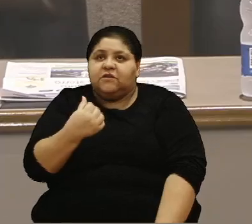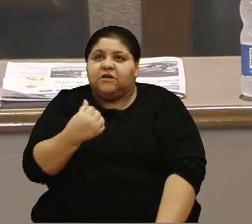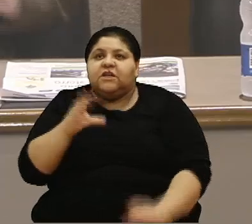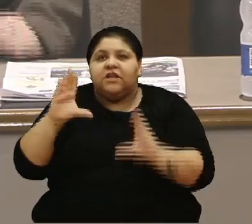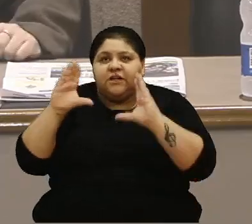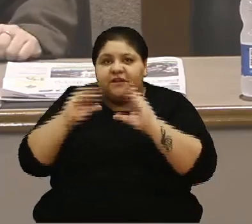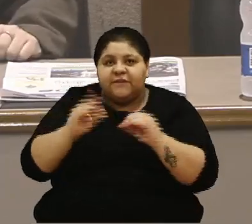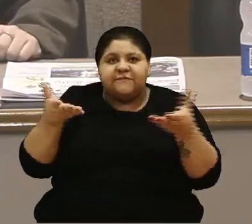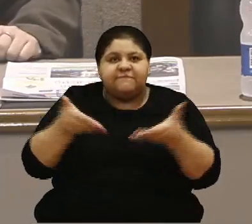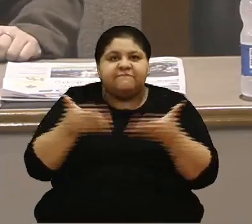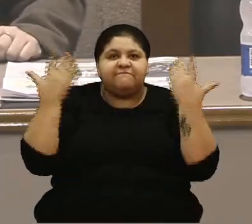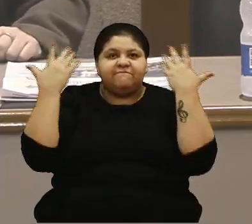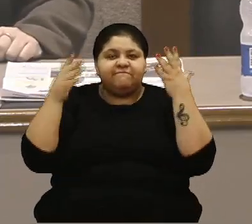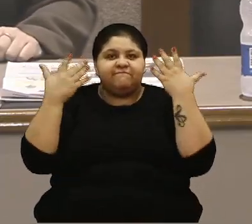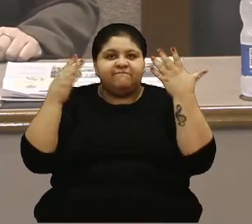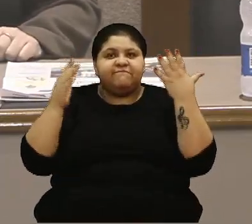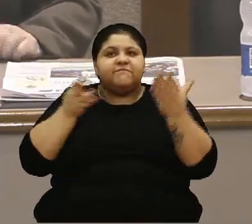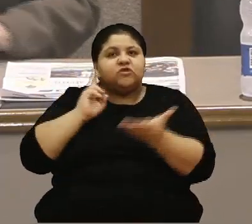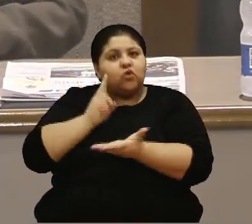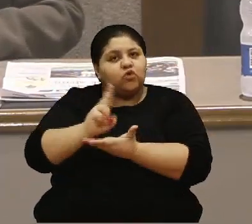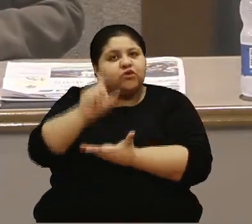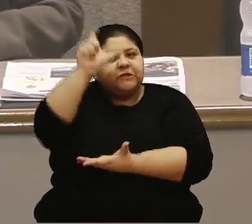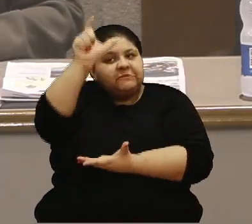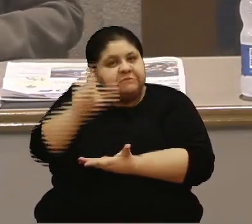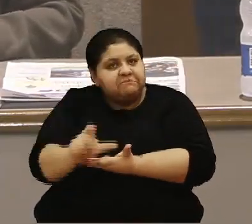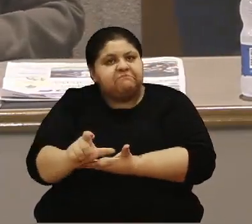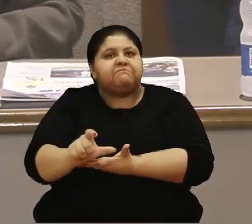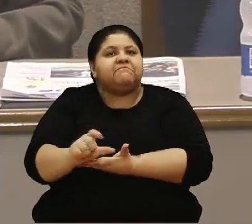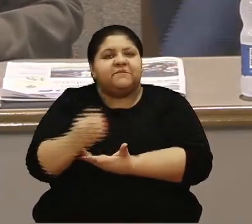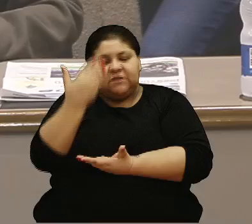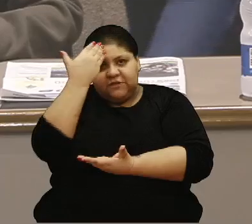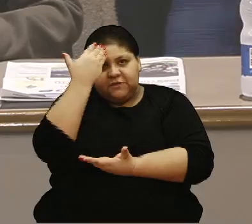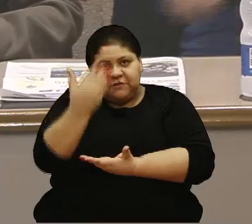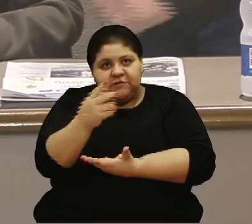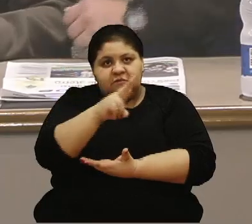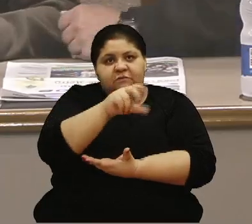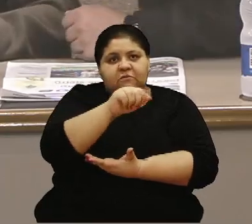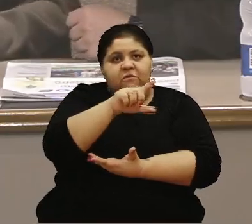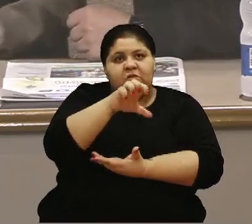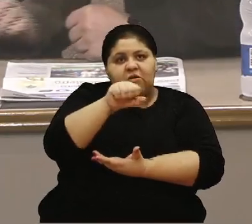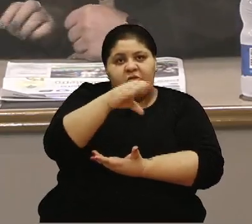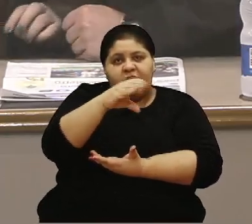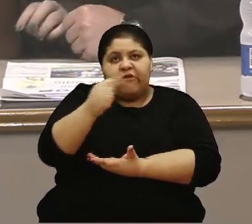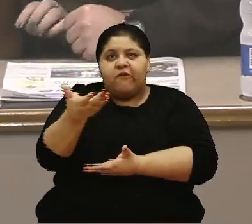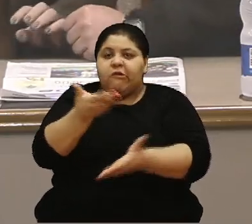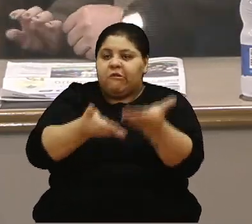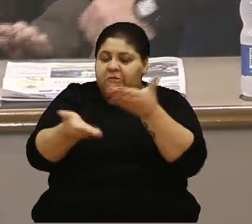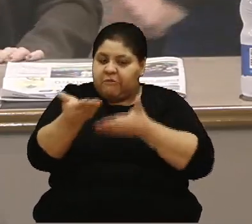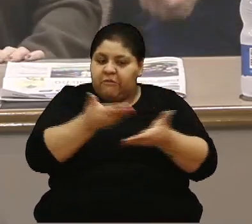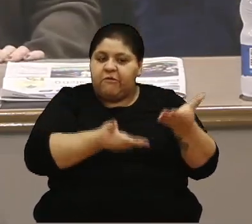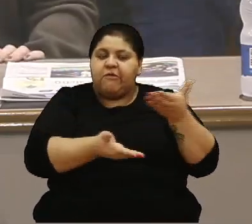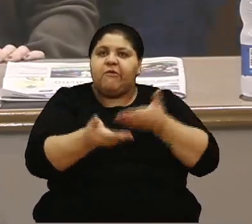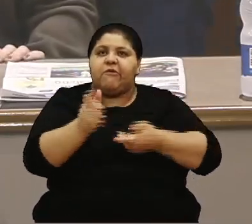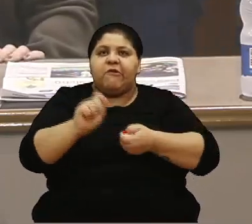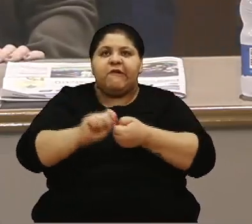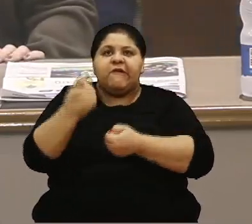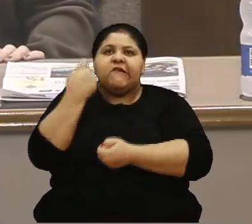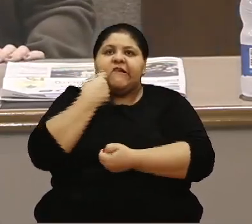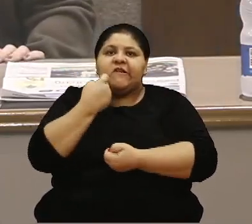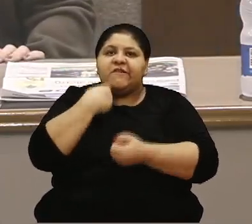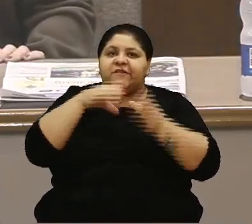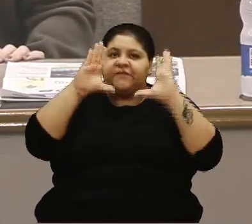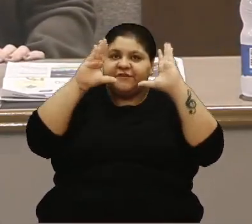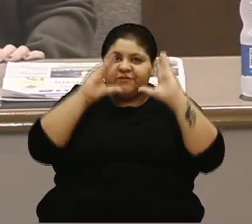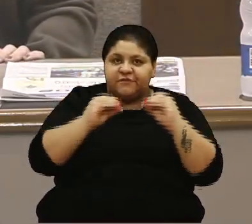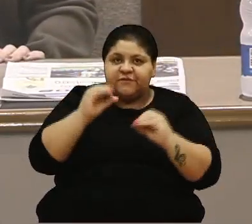noite. Então, parabéns, Coronel Becker, continue essa pessoa que o senhor é, e muito obrigado, Valesca, pelo pronto atendimento que prestaste na sexta-feira à noite.